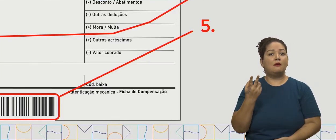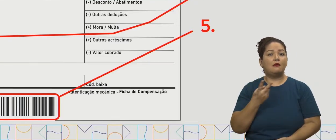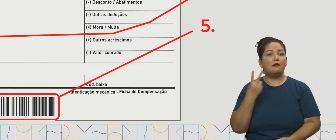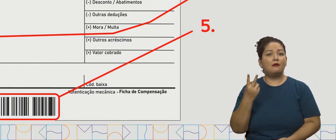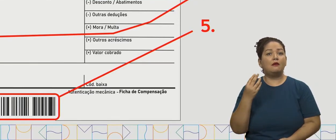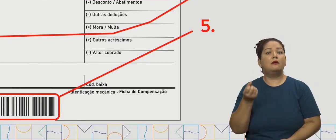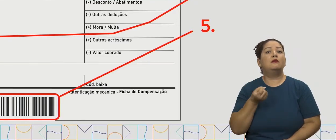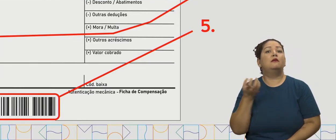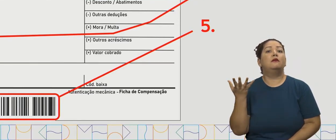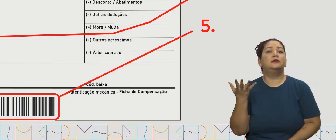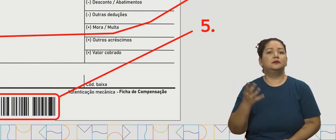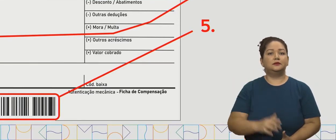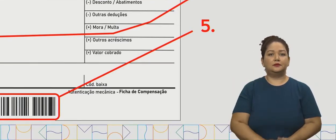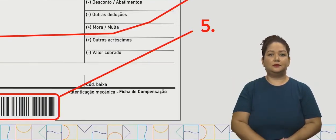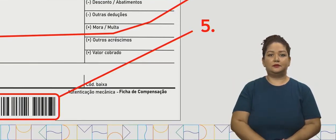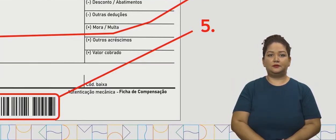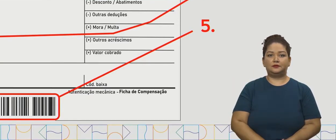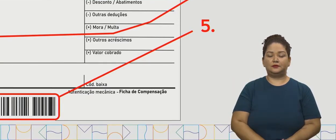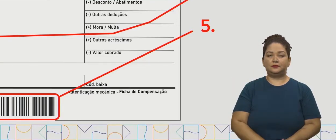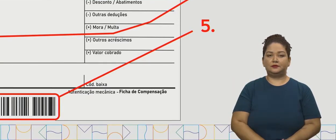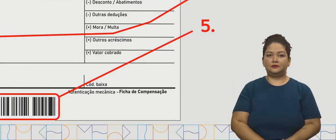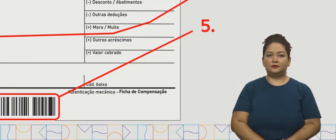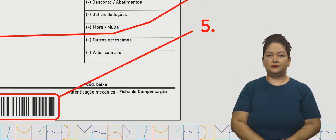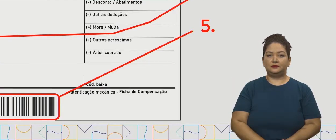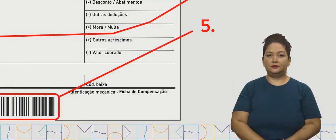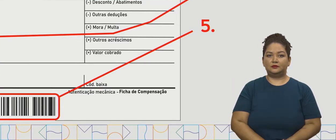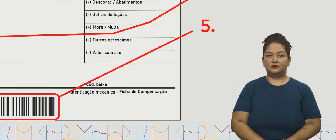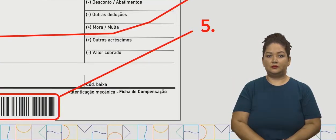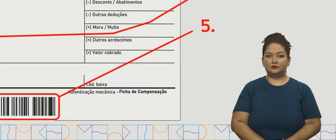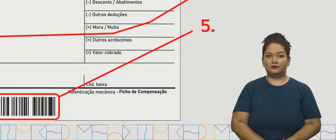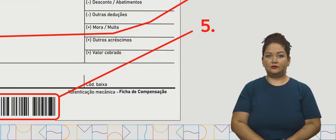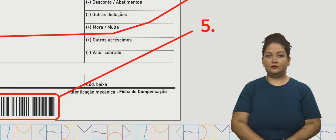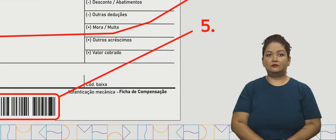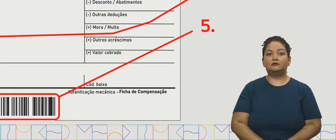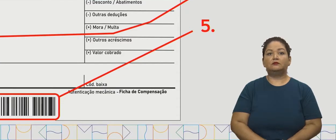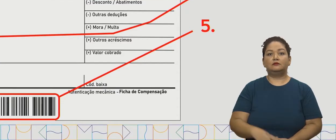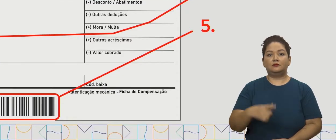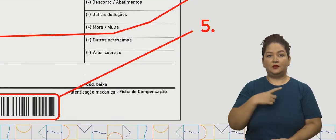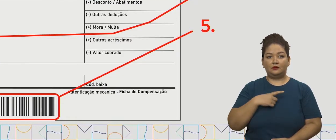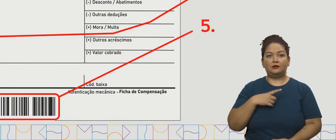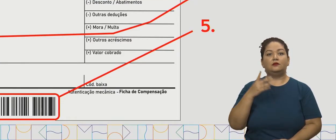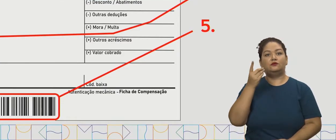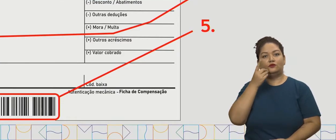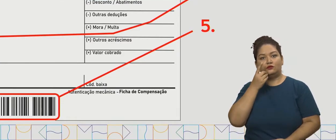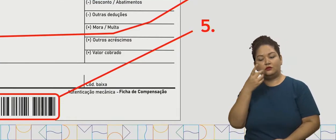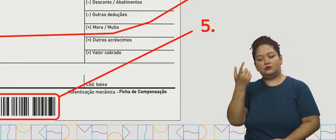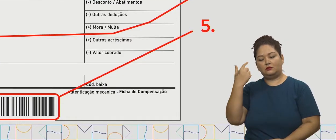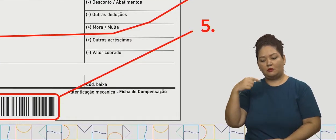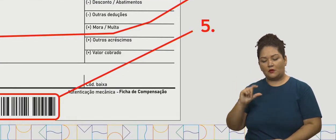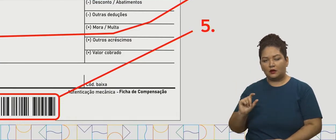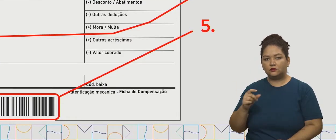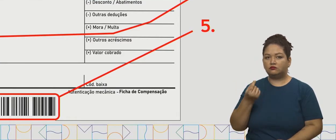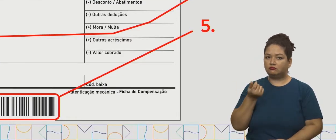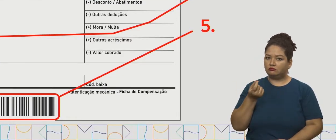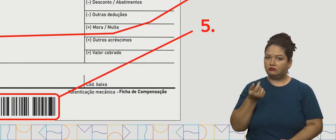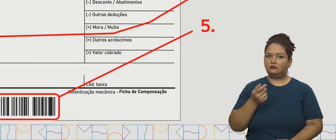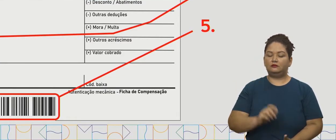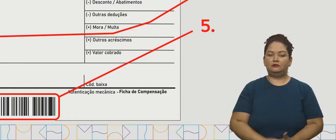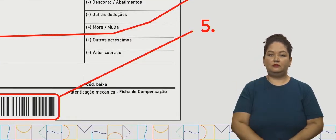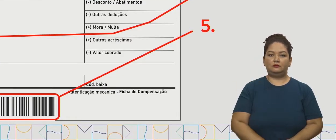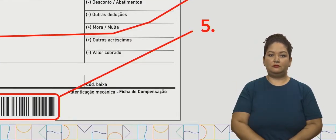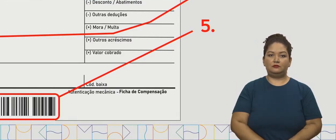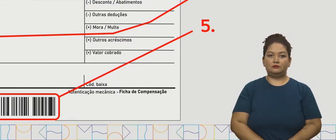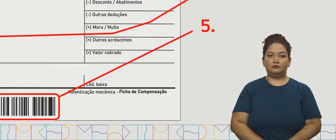Exatamente. No boleto, além da origem dele, nós temos a data do vencimento e o valor que